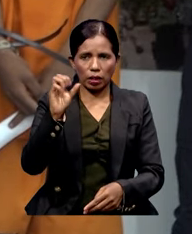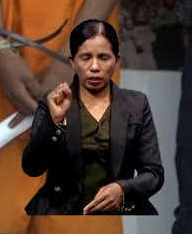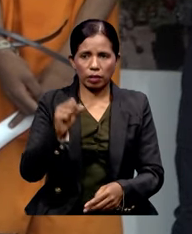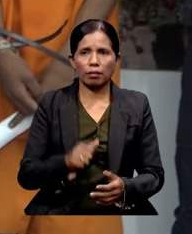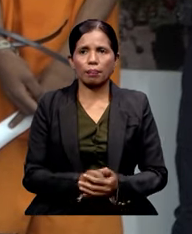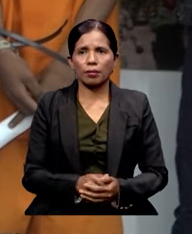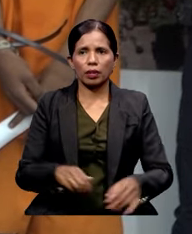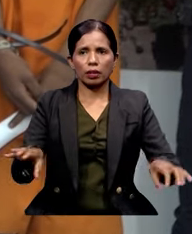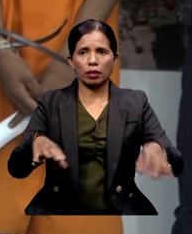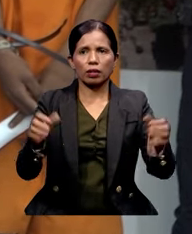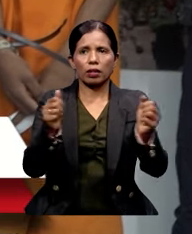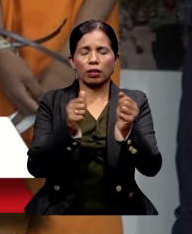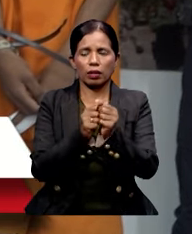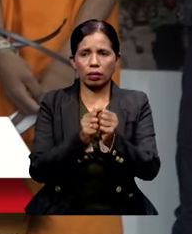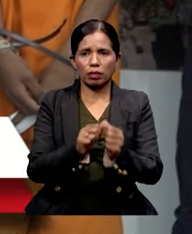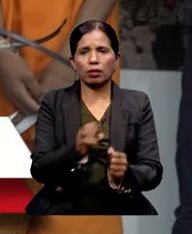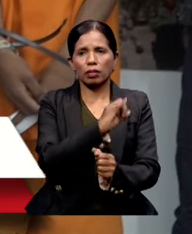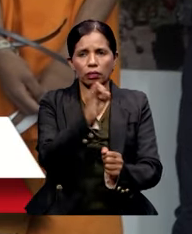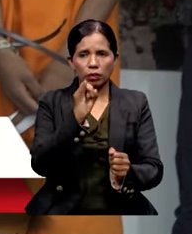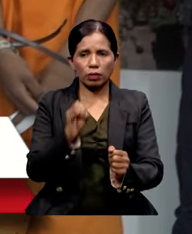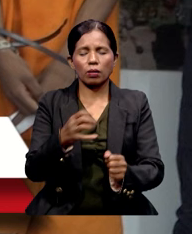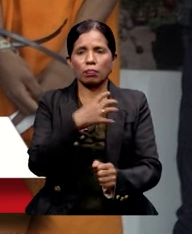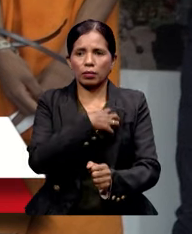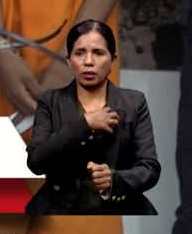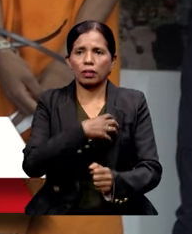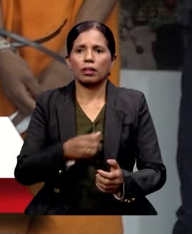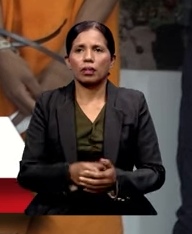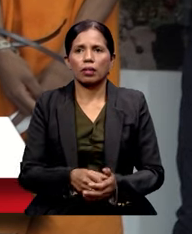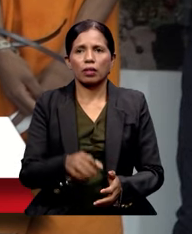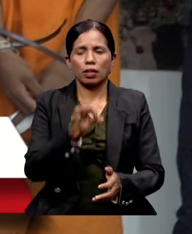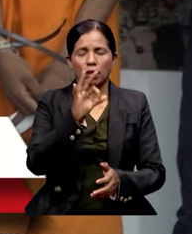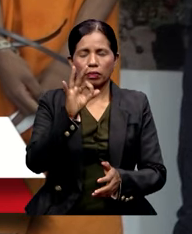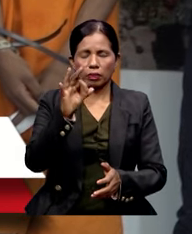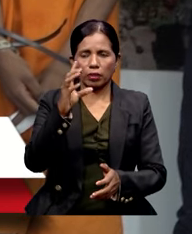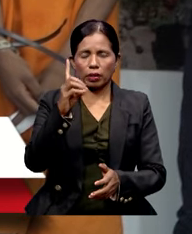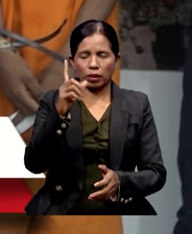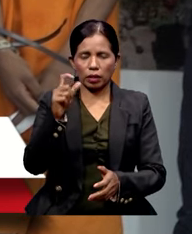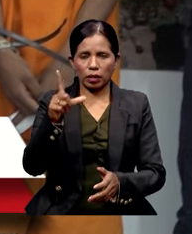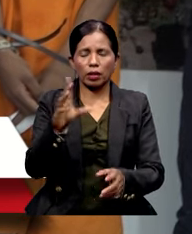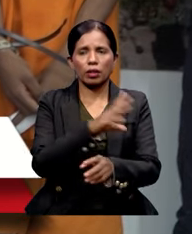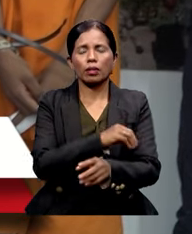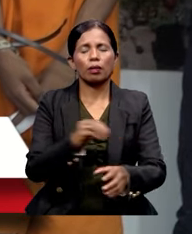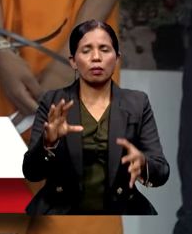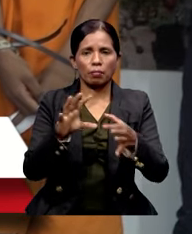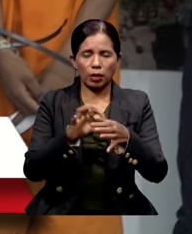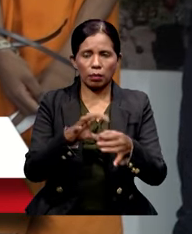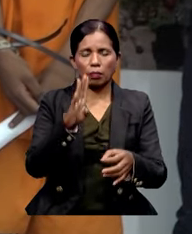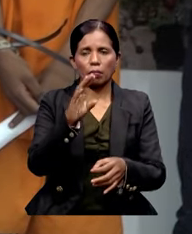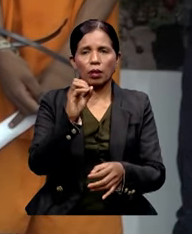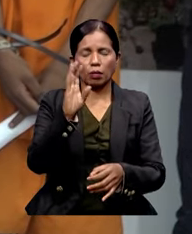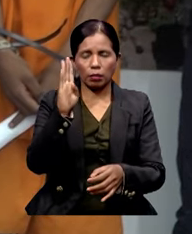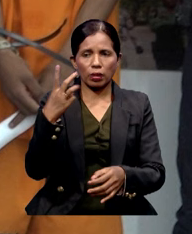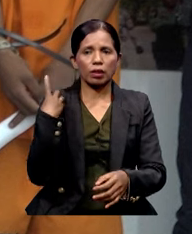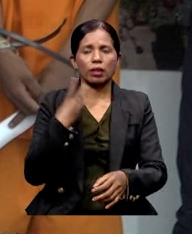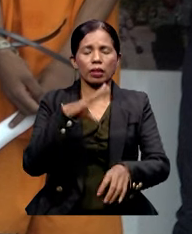entre Departamento de Informação Polícia Ninha, FBTR, nomos Bob Ninha, e Takar,